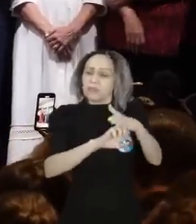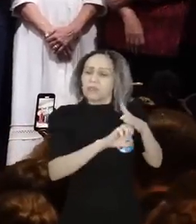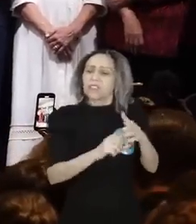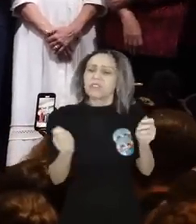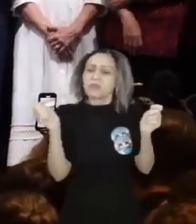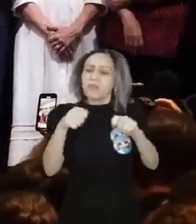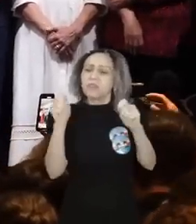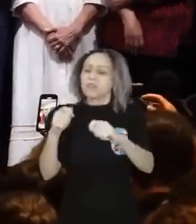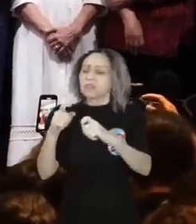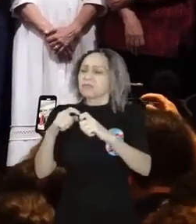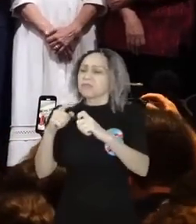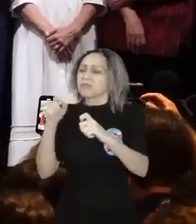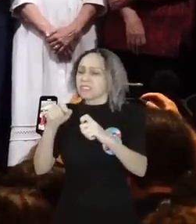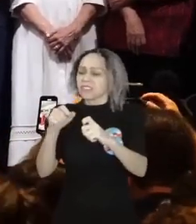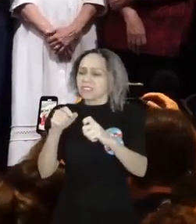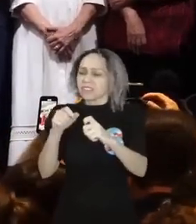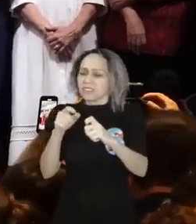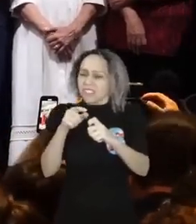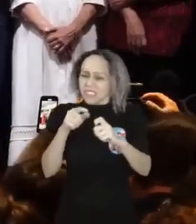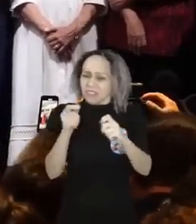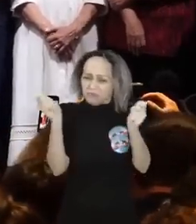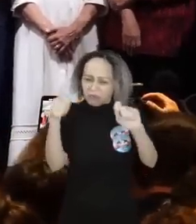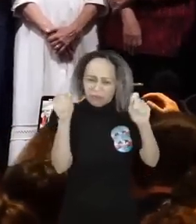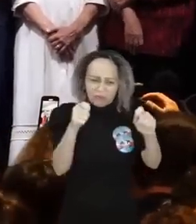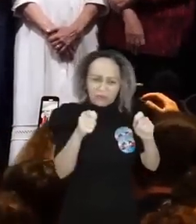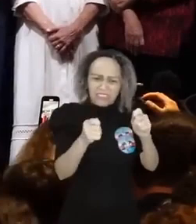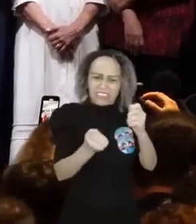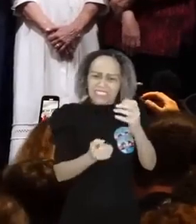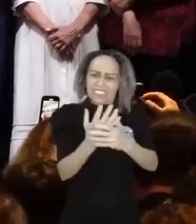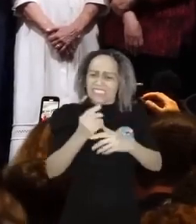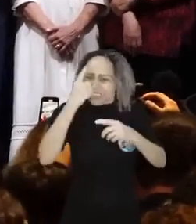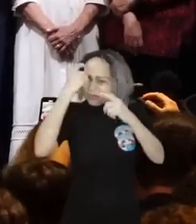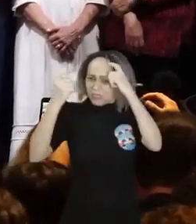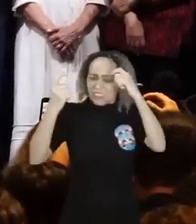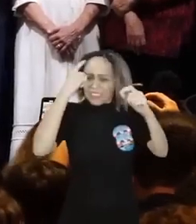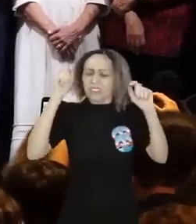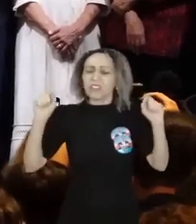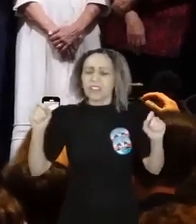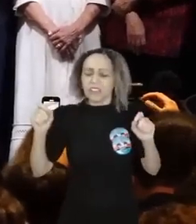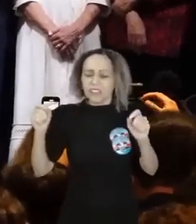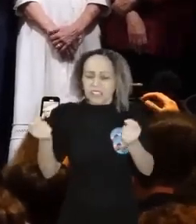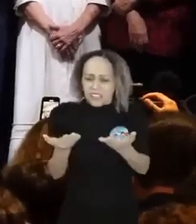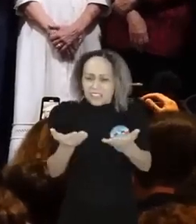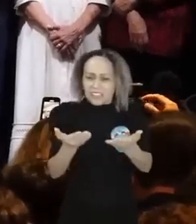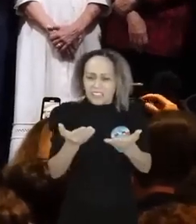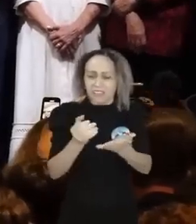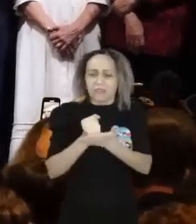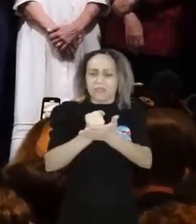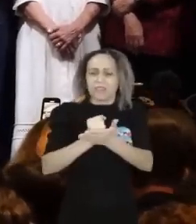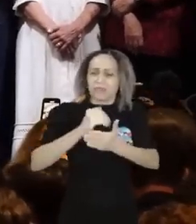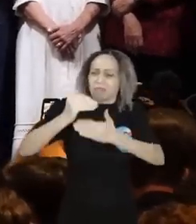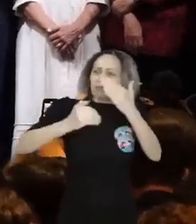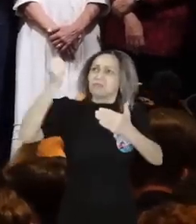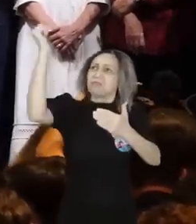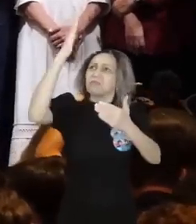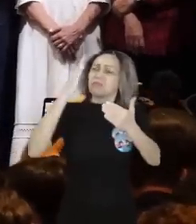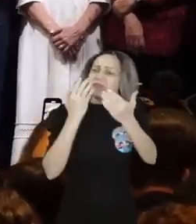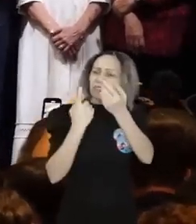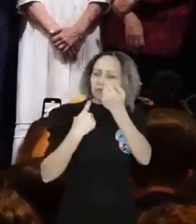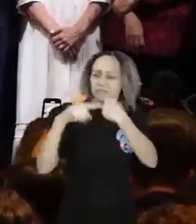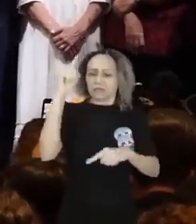seu extraordinário potencial criativo a serviço do desenvolvimento do país. É preciso ir